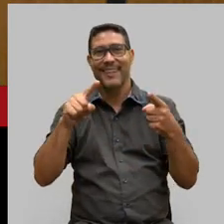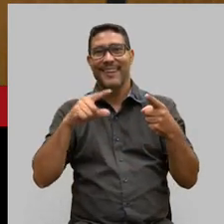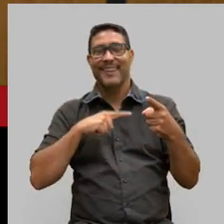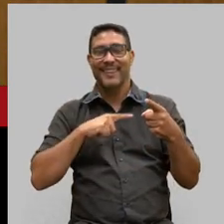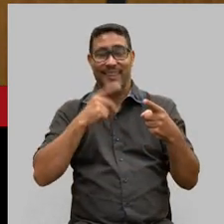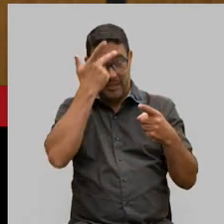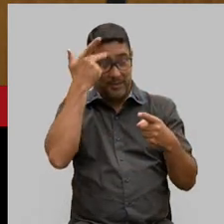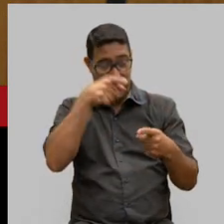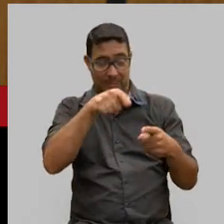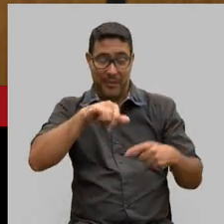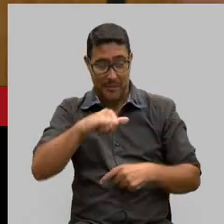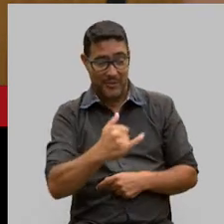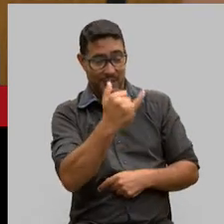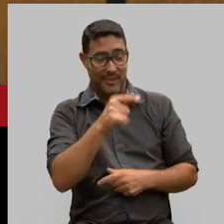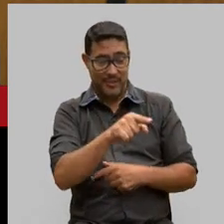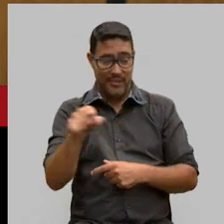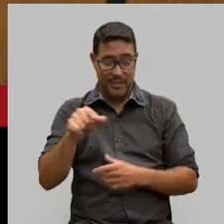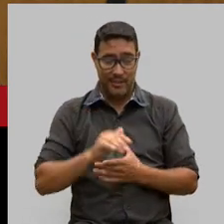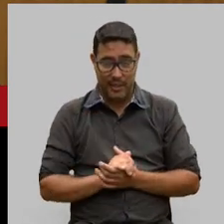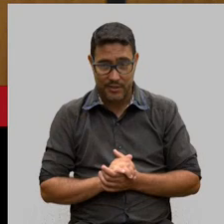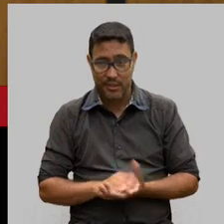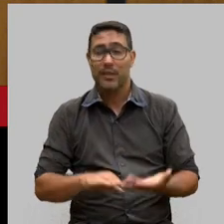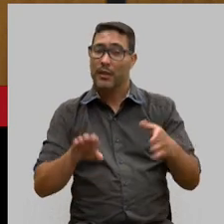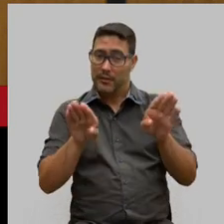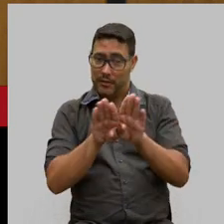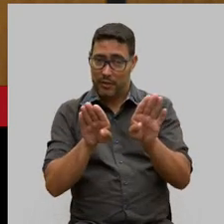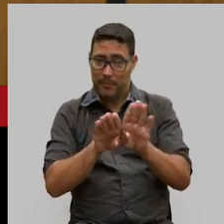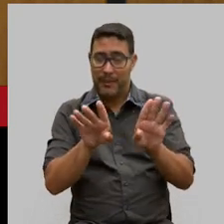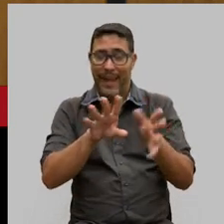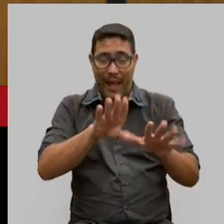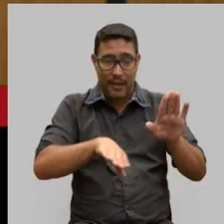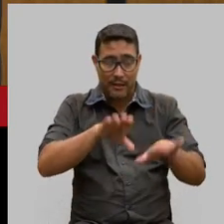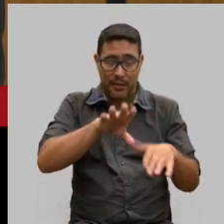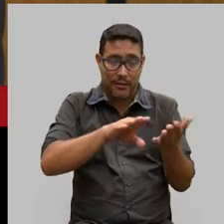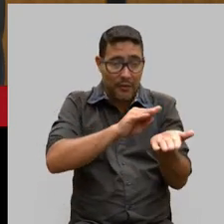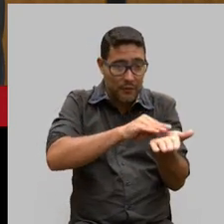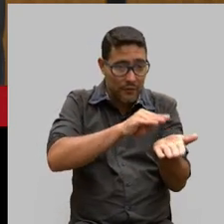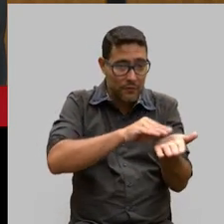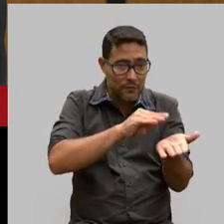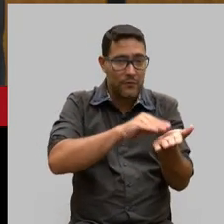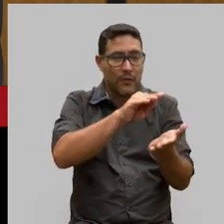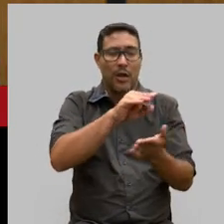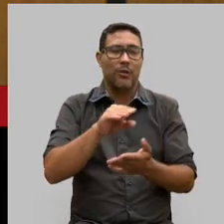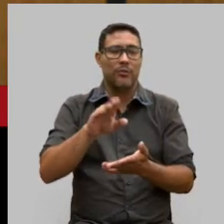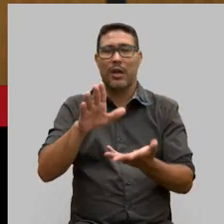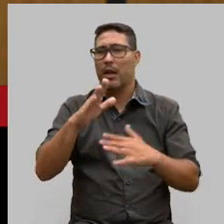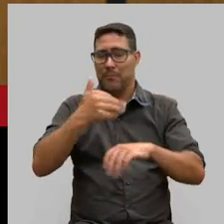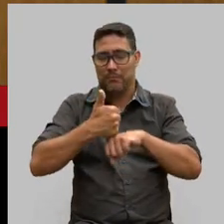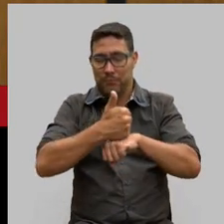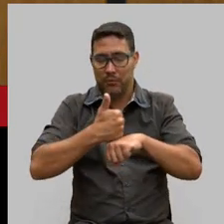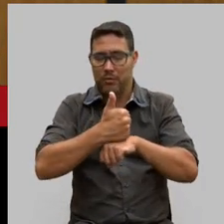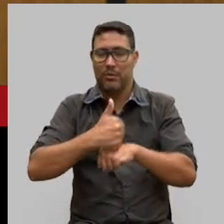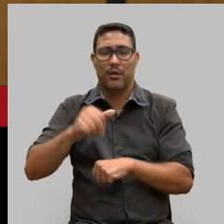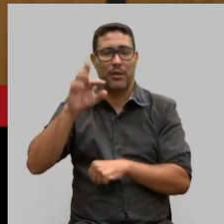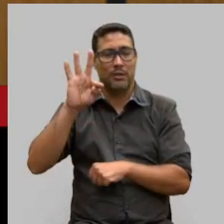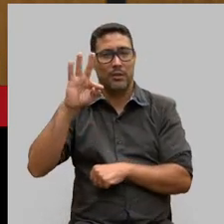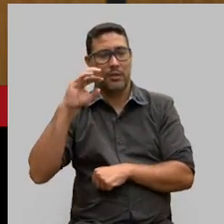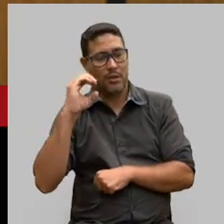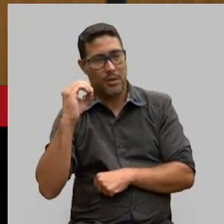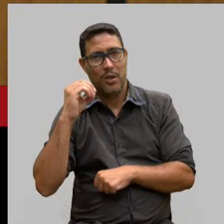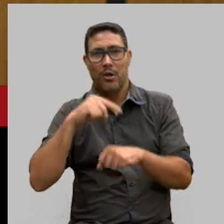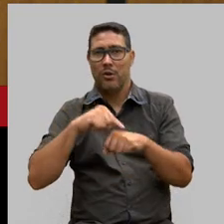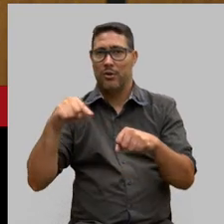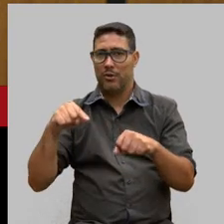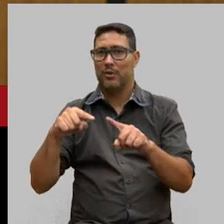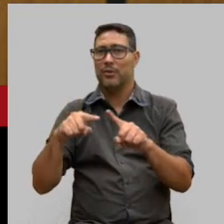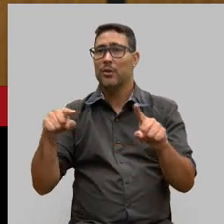e e uma escassez muito grande de terapeutas ocupacionais de assistência terapêutica ocupacional haja visto o